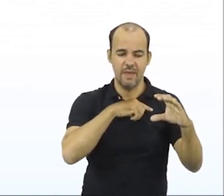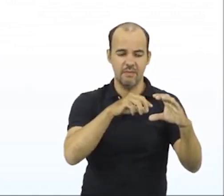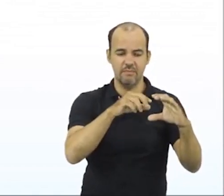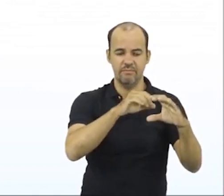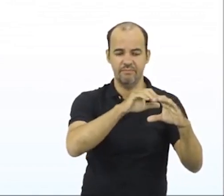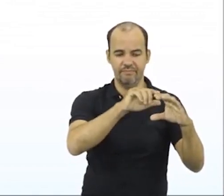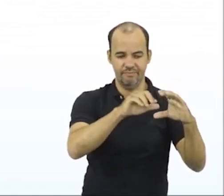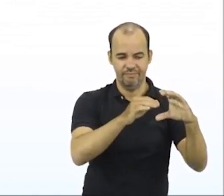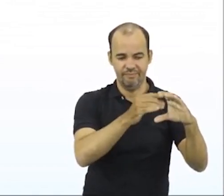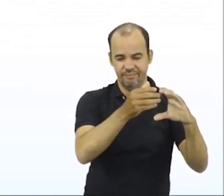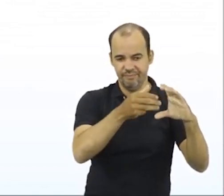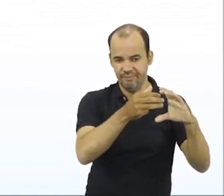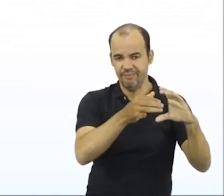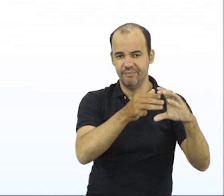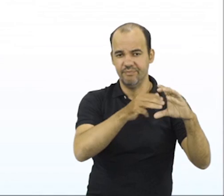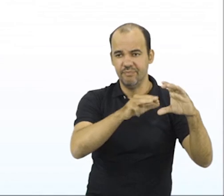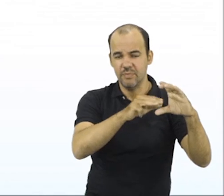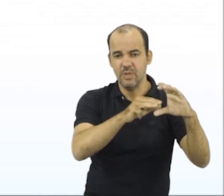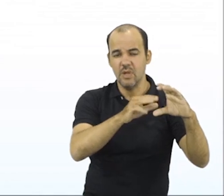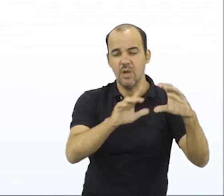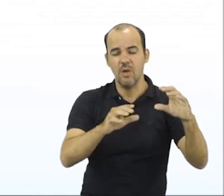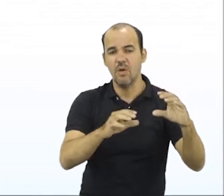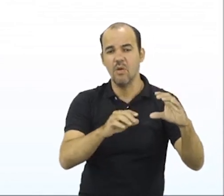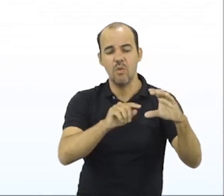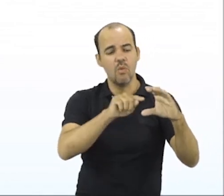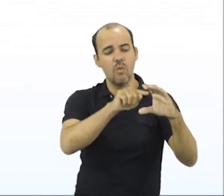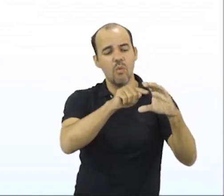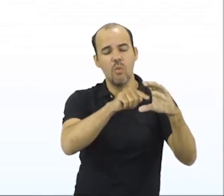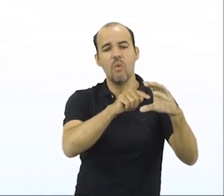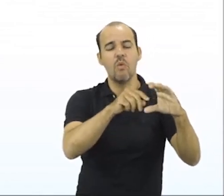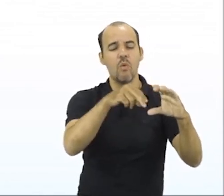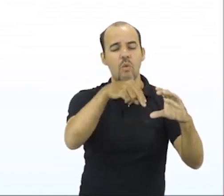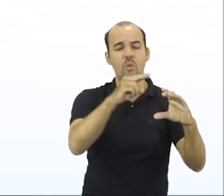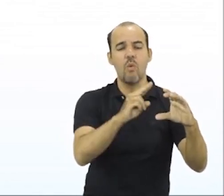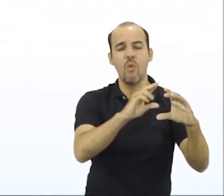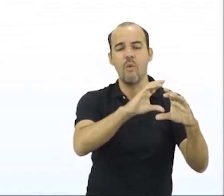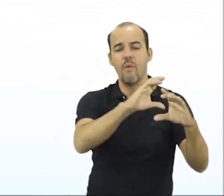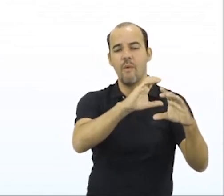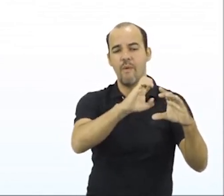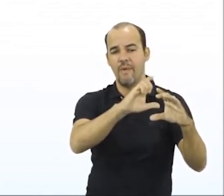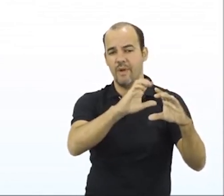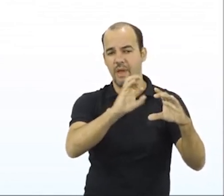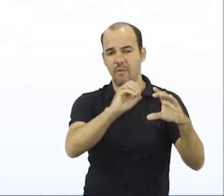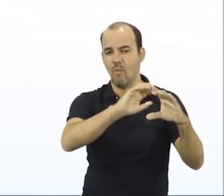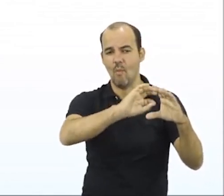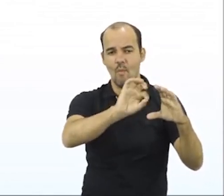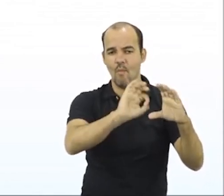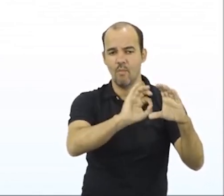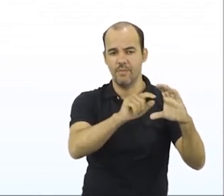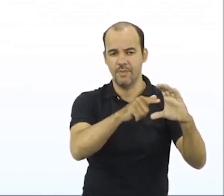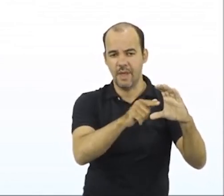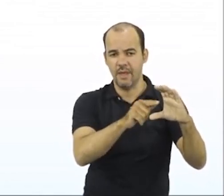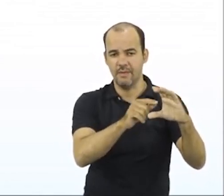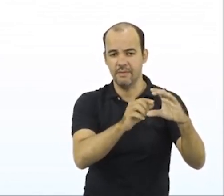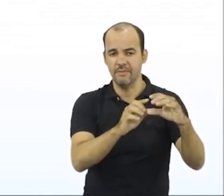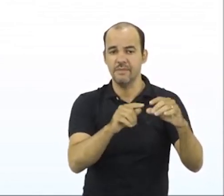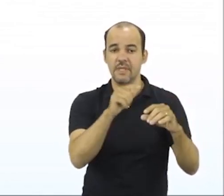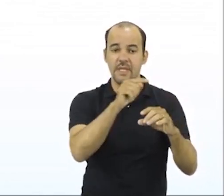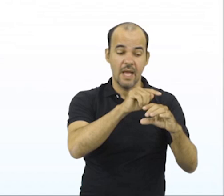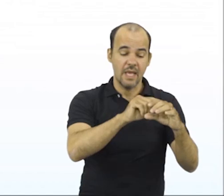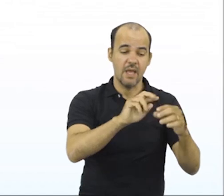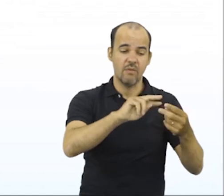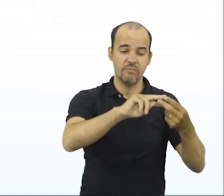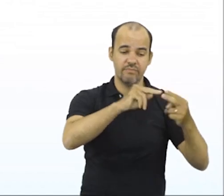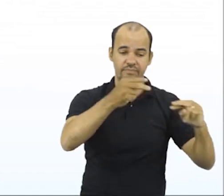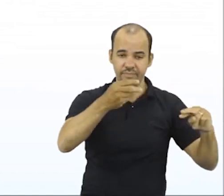encontra núcleo. Aí você vai encontrar assim, ó, esse filamento que eu coloquei aqui é para representar o material genético. É